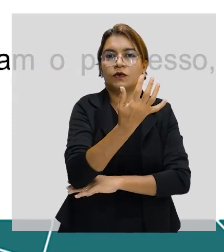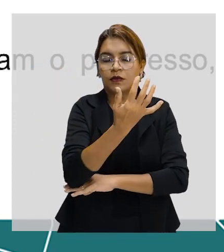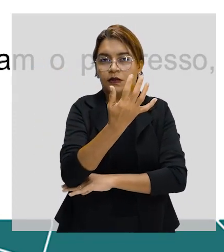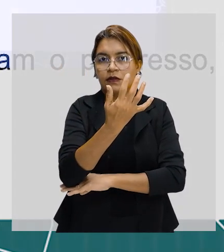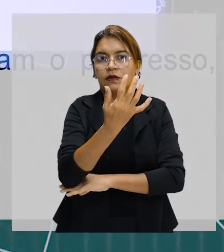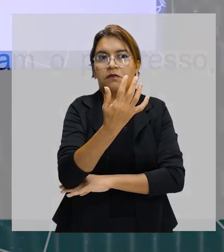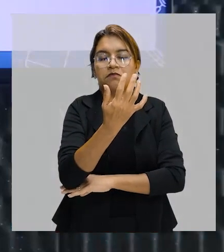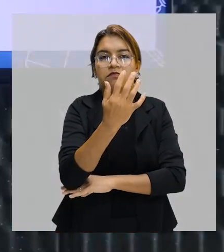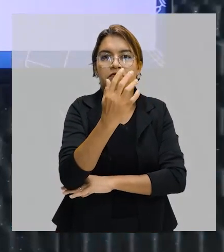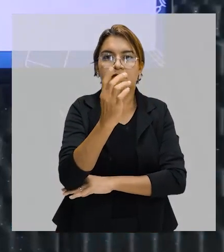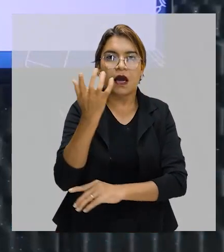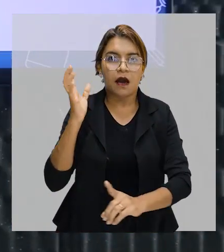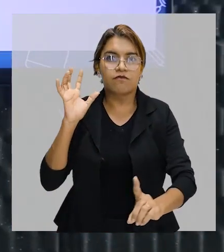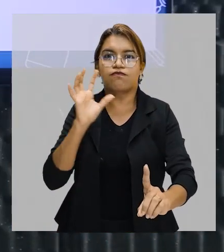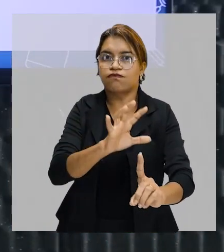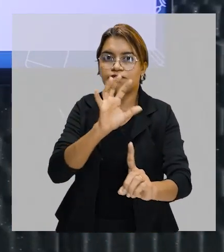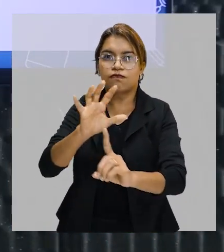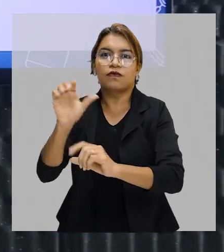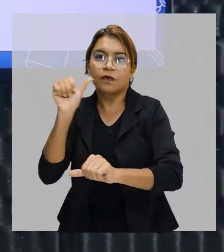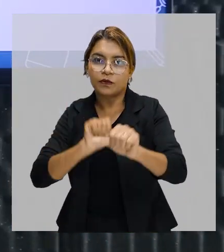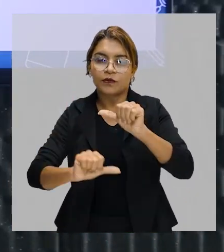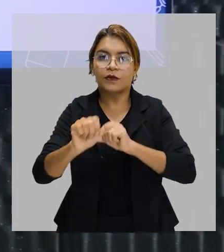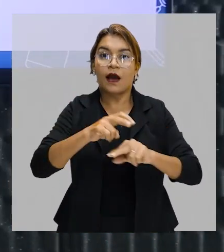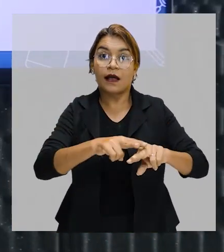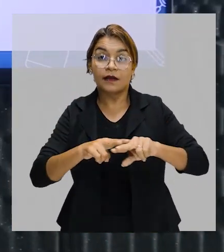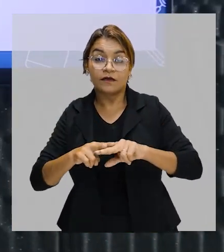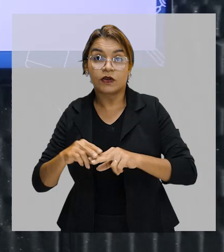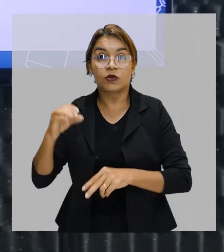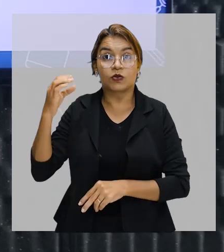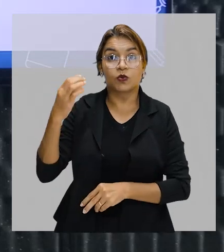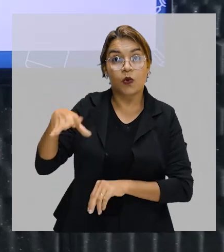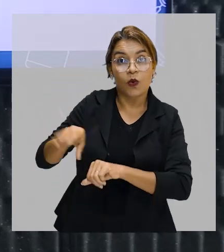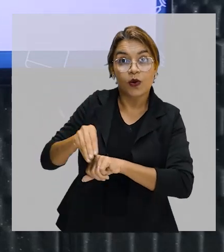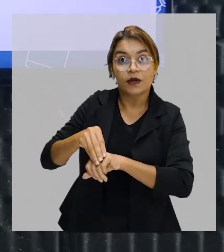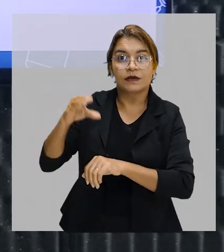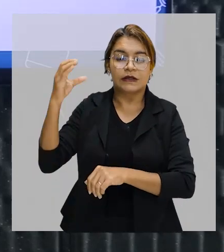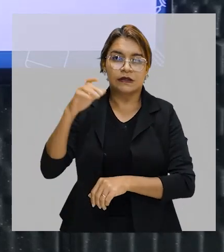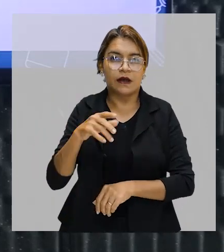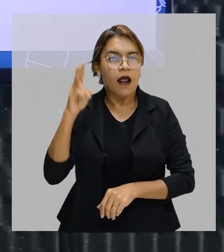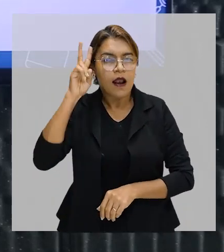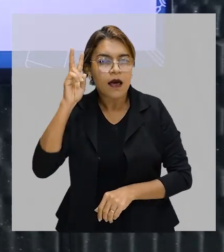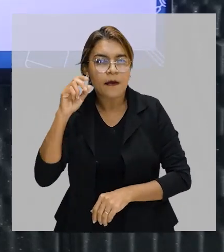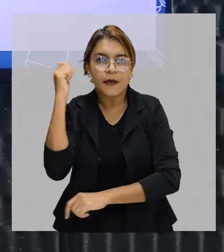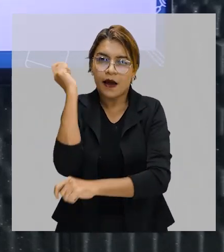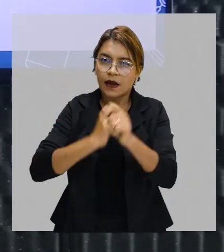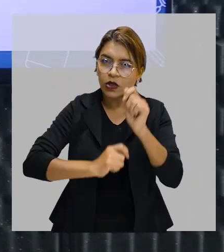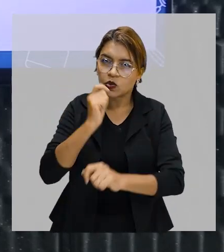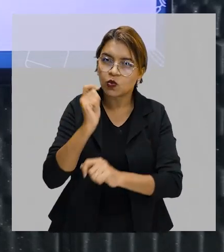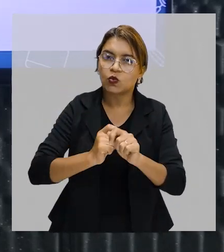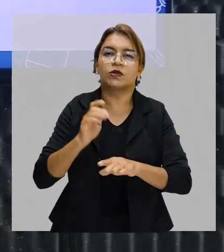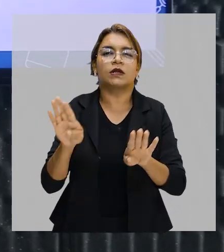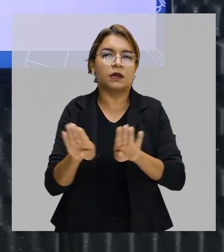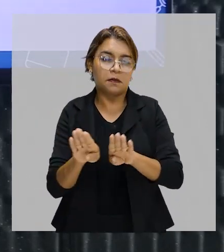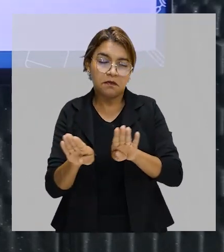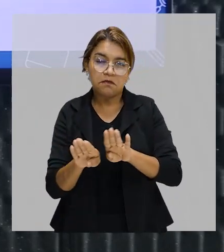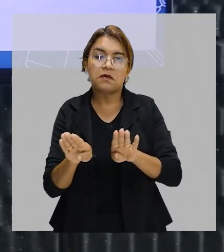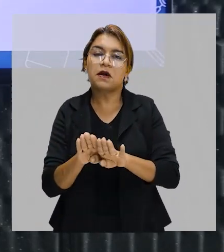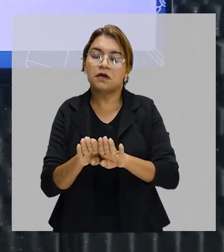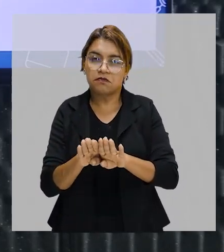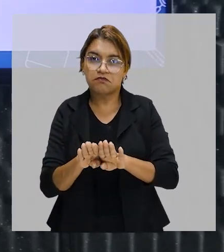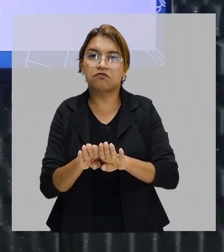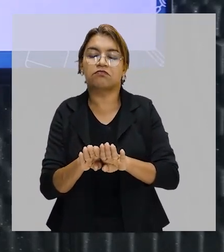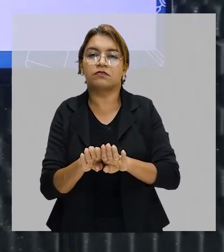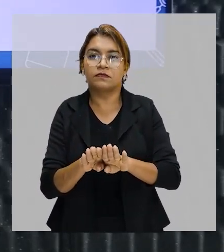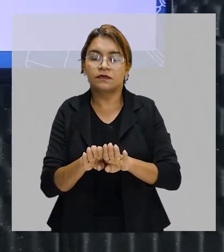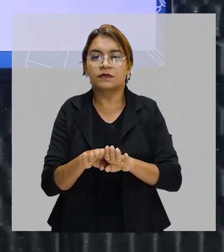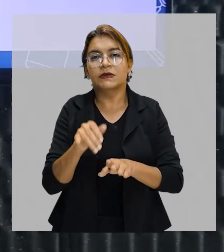modifica através do conhecimento científico. Lembra do que eu te falei sobre a indústria? A indústria tem muito a ver também com isso. A